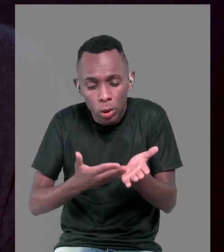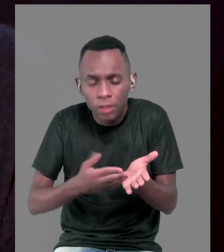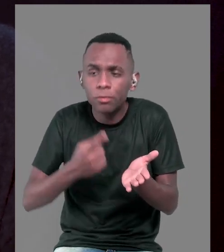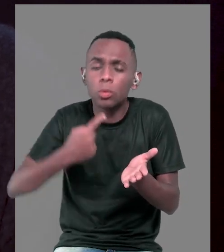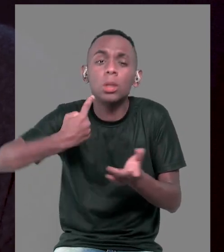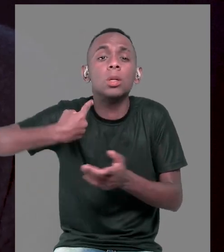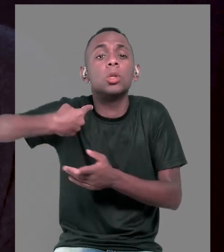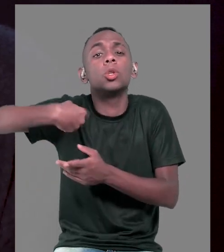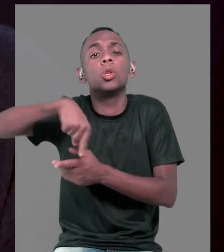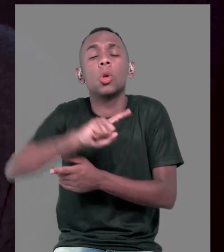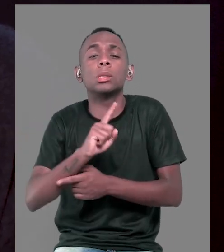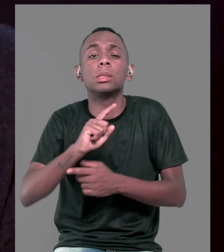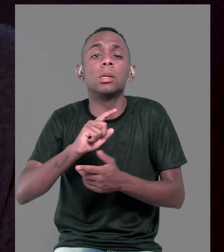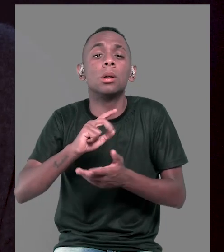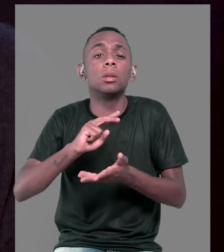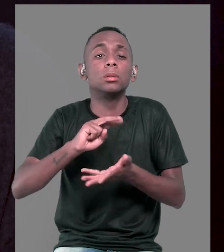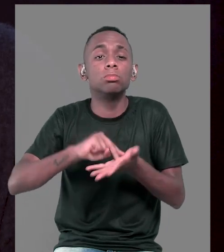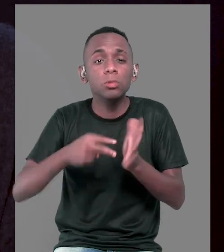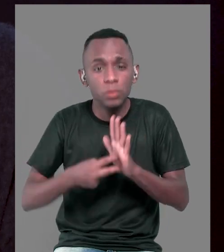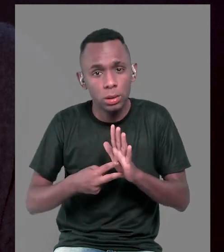marcava essa